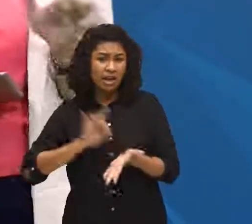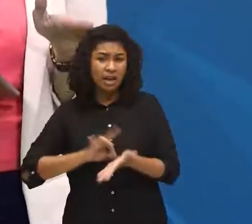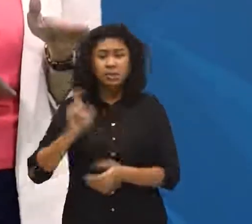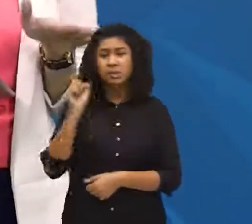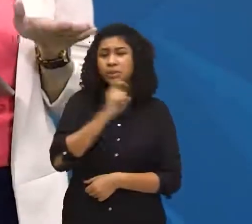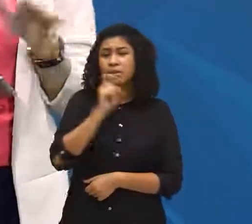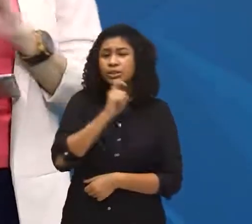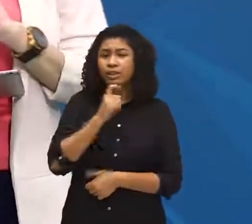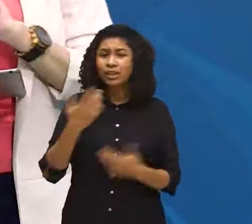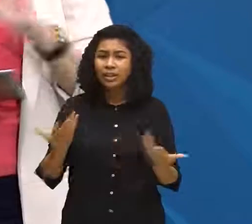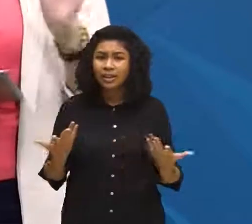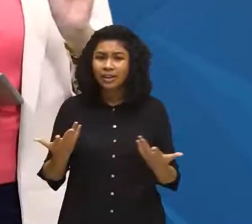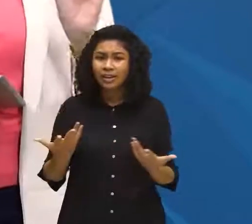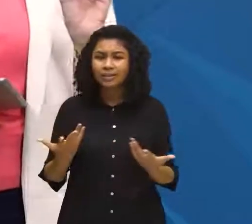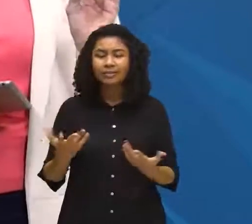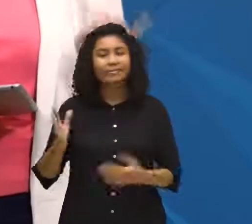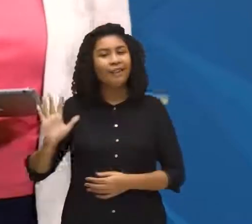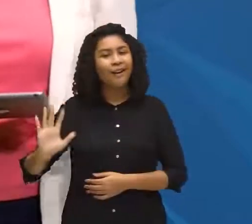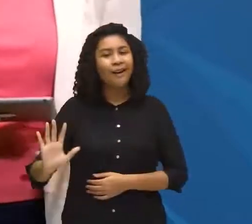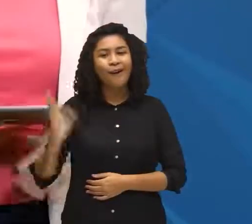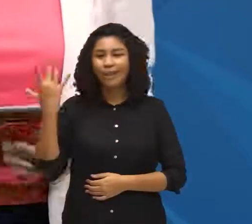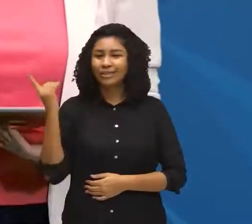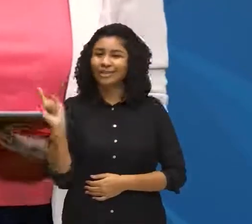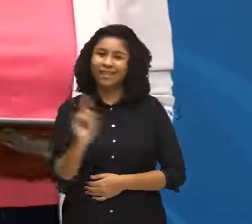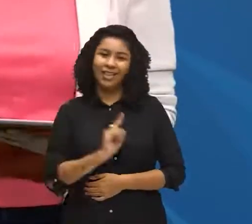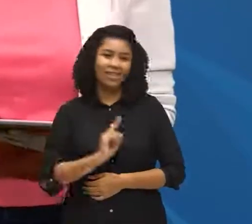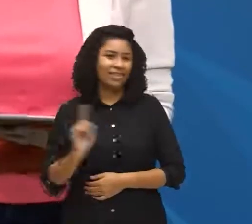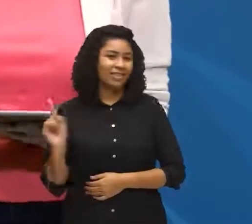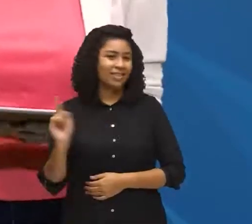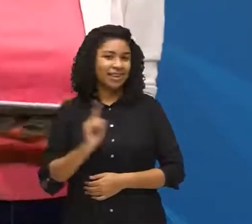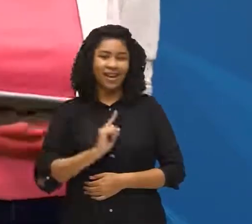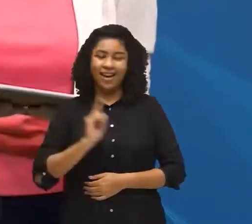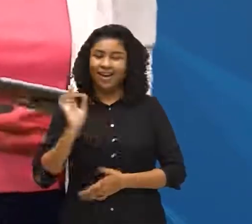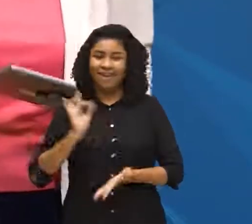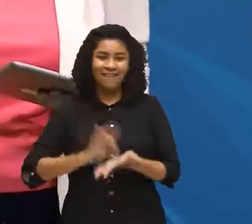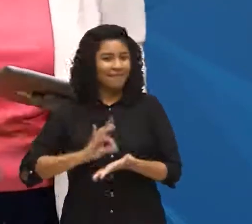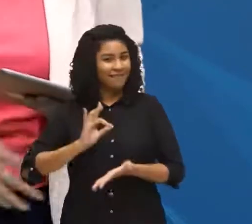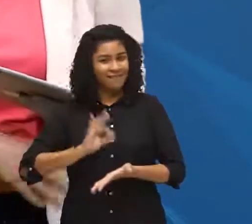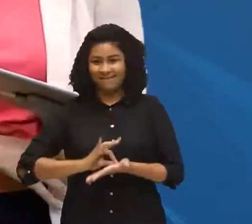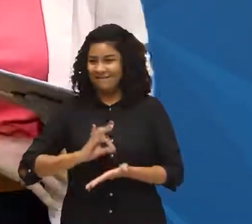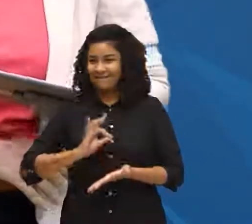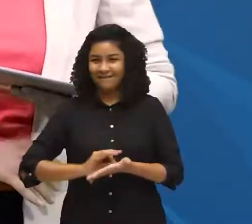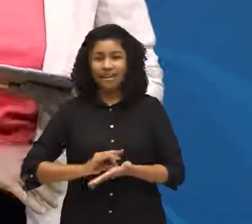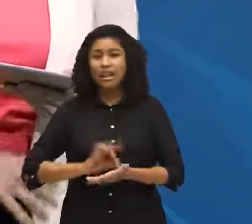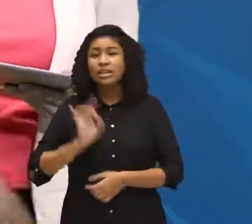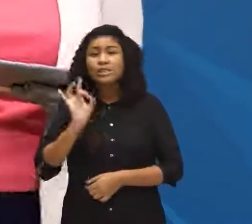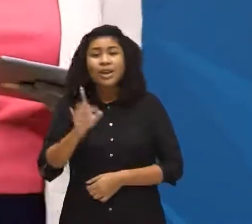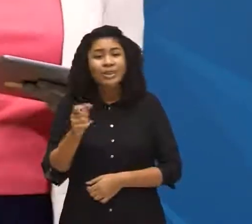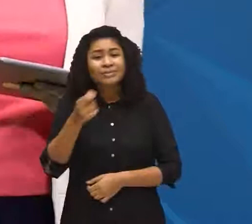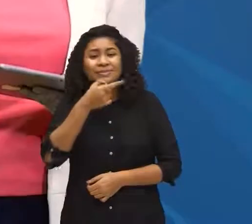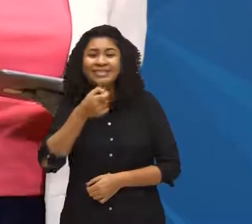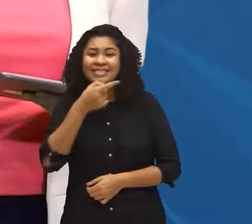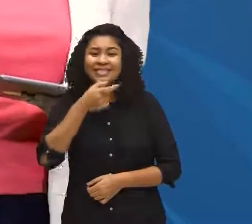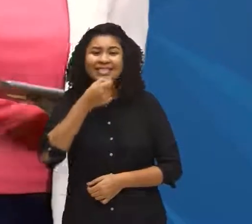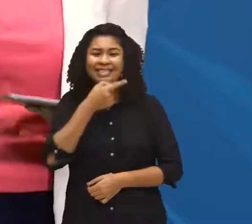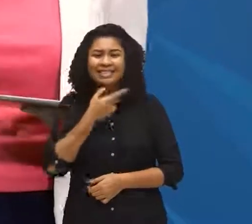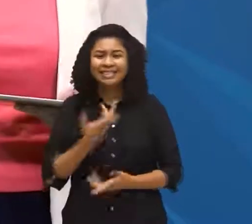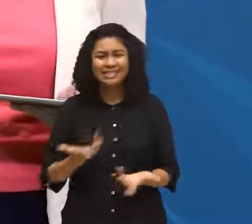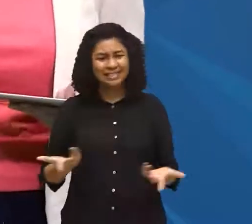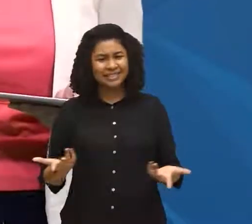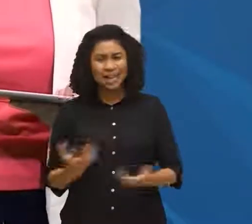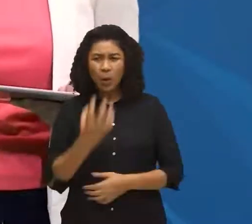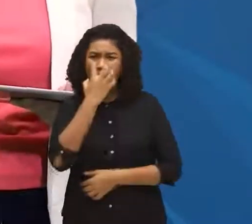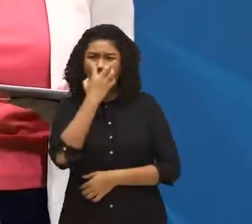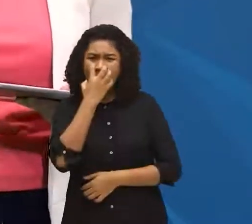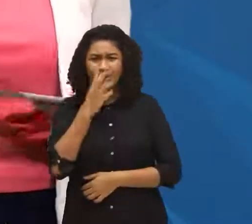Não aconteceu. Criaram somente para chamar a atenção, porque é engraçado, né? Você ter ali um cachorro que se